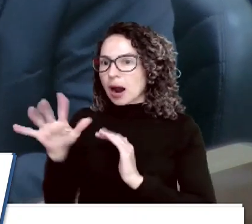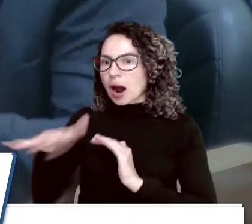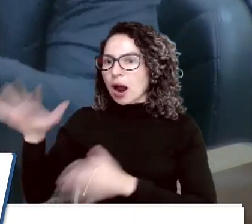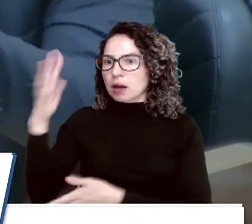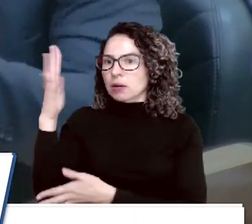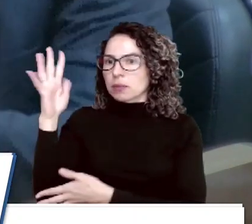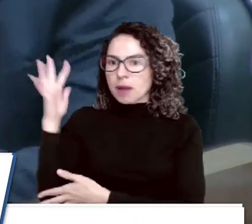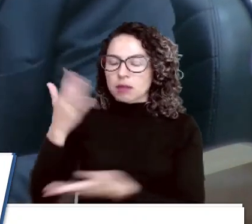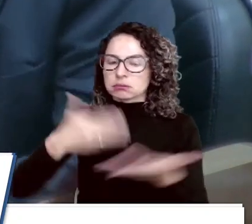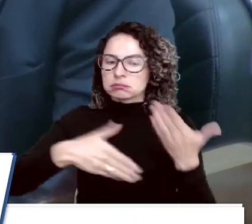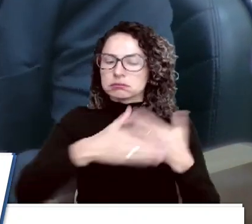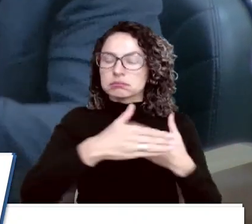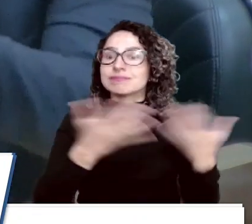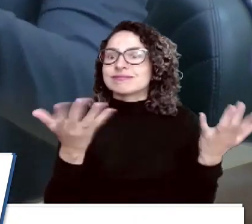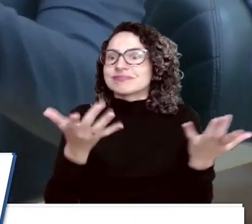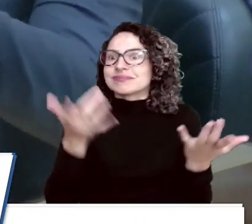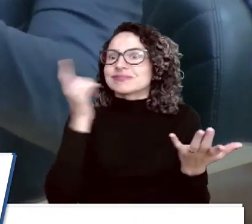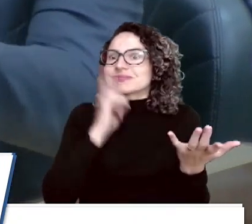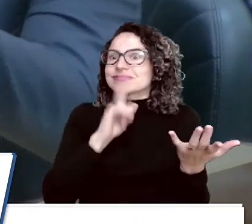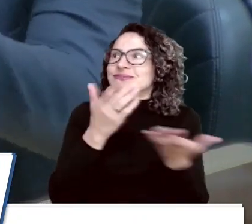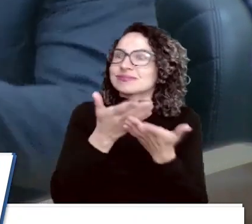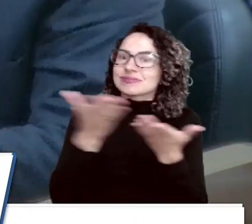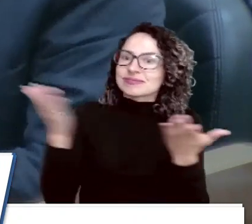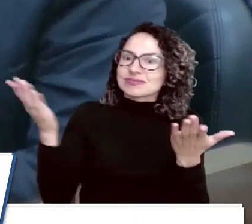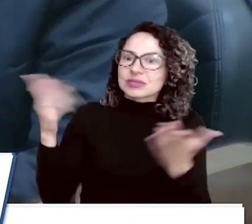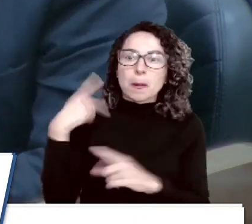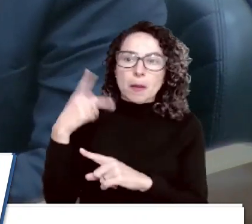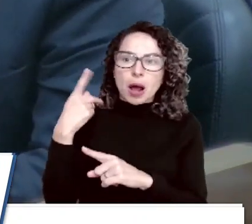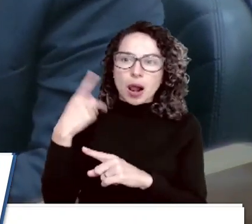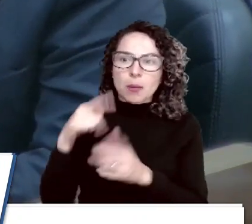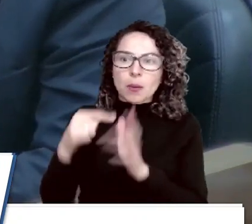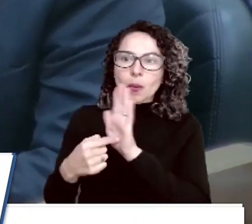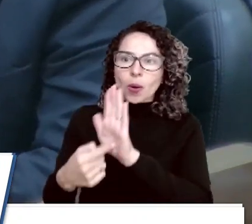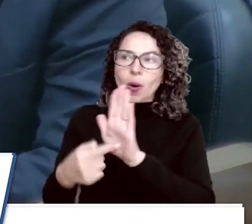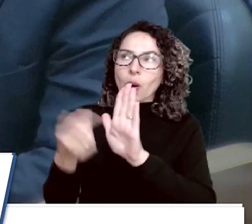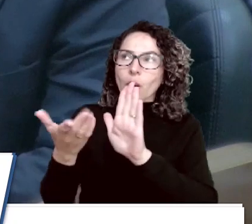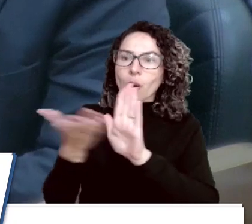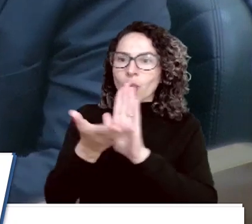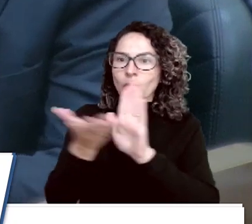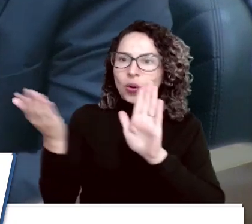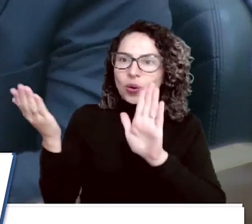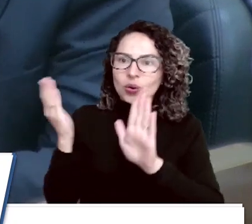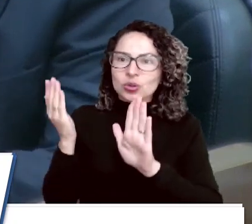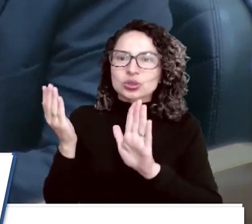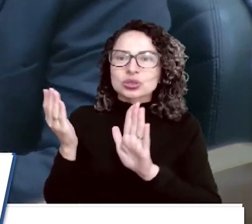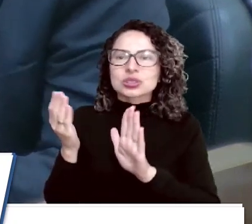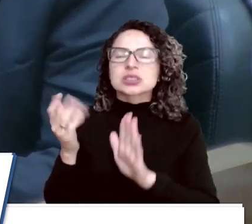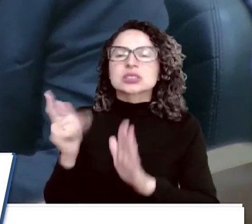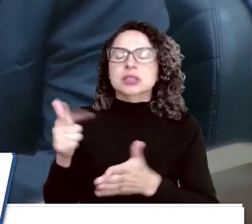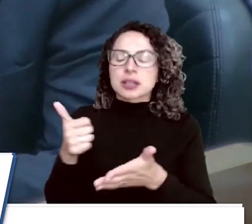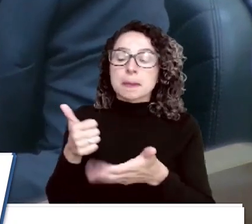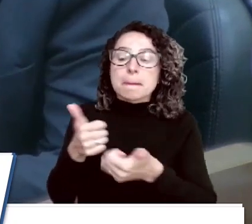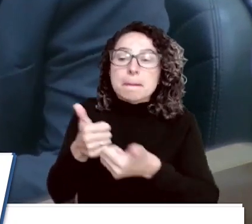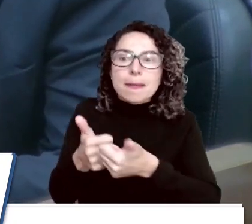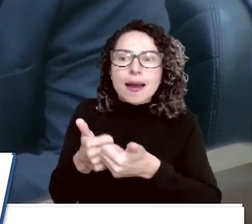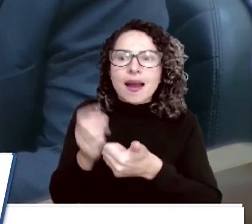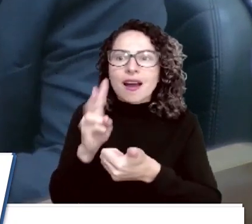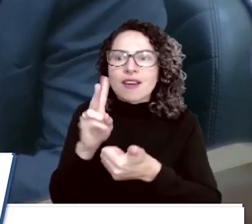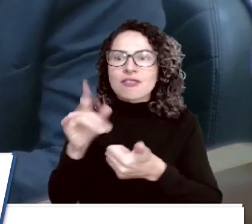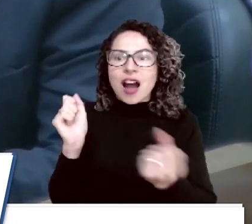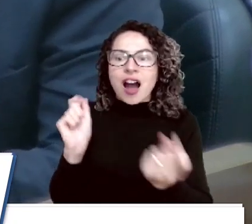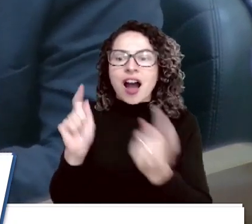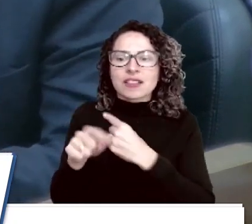ambiente. E hoje, né, o Palamone, o pastor Palamone, mostra para nós que em breve essa avenida